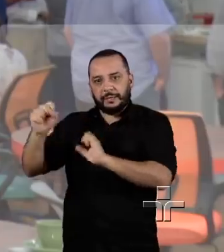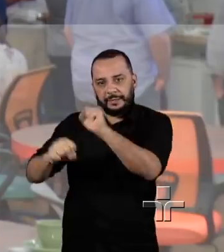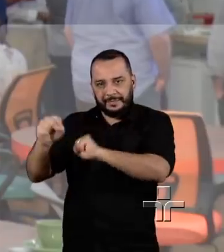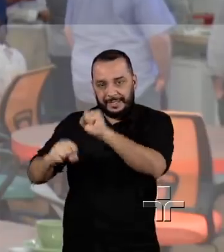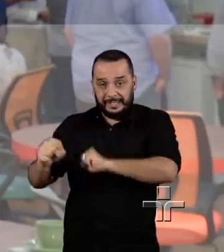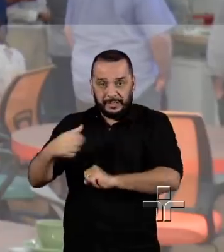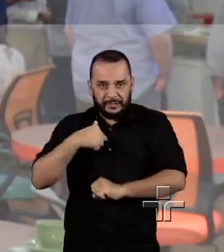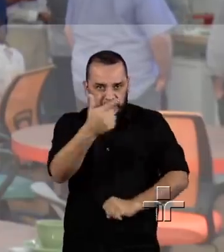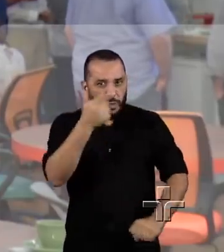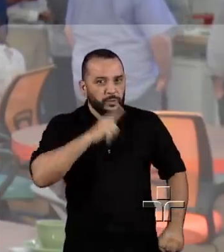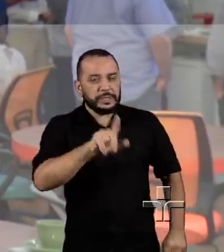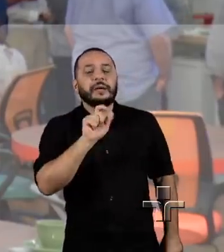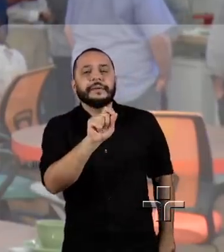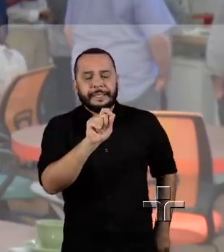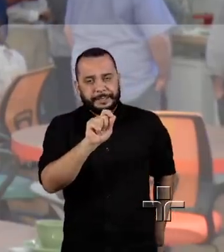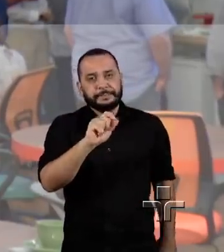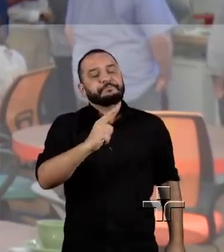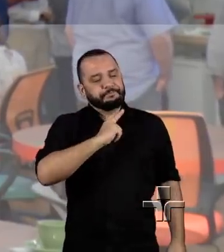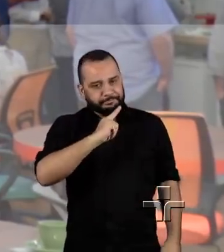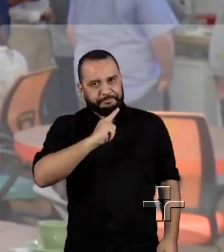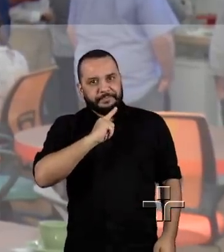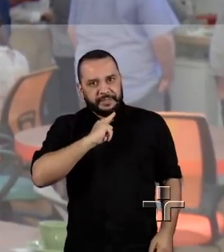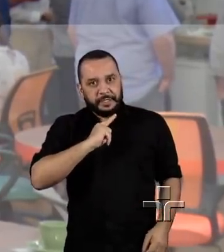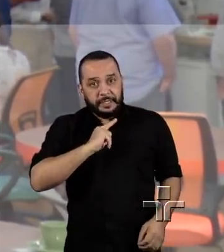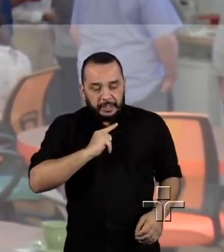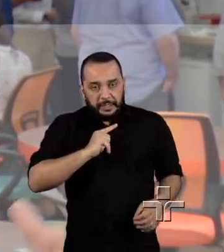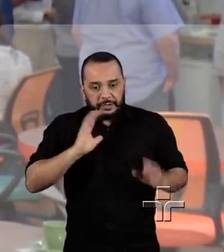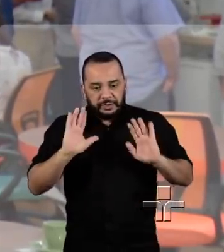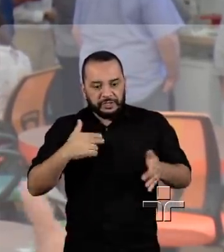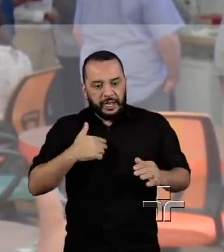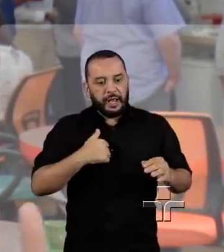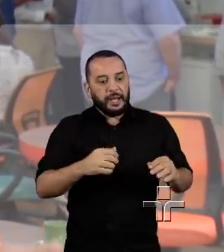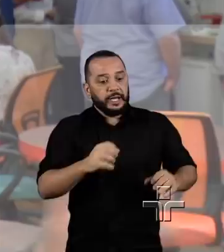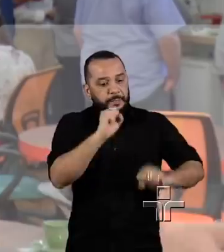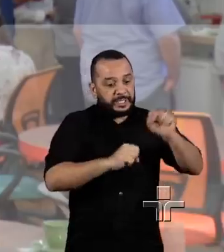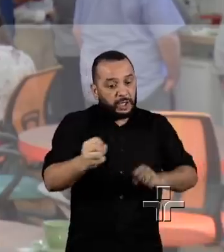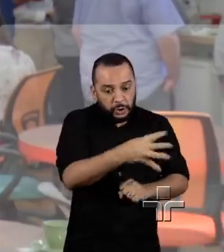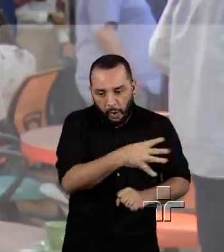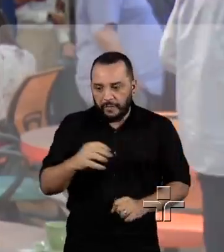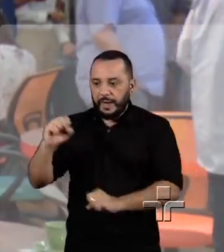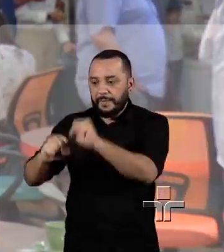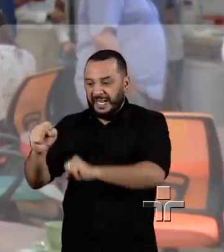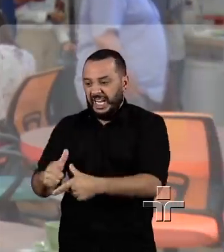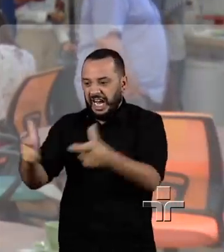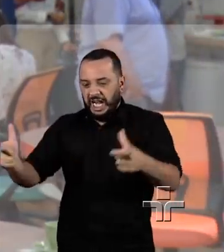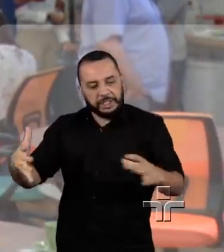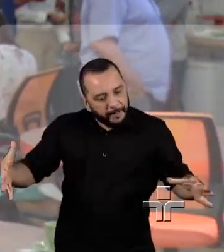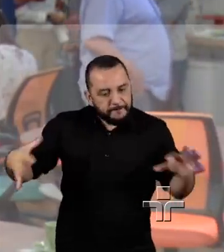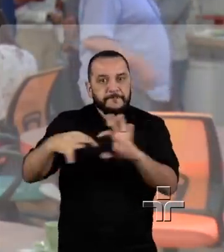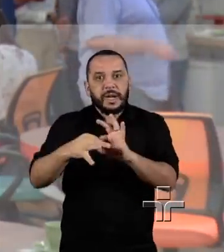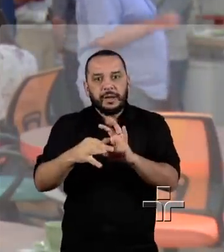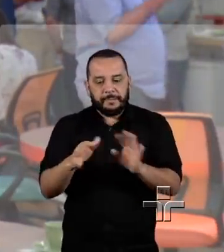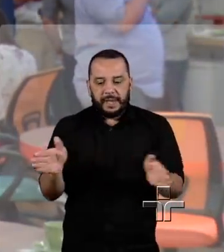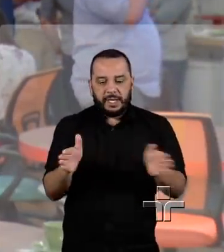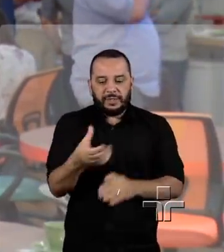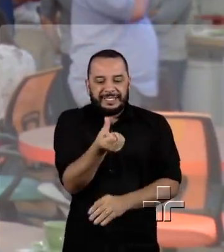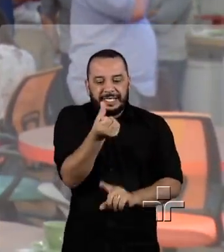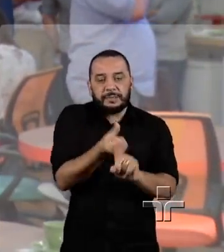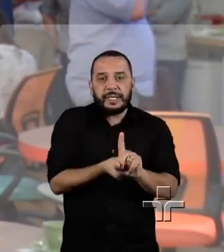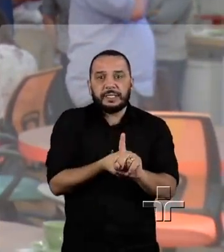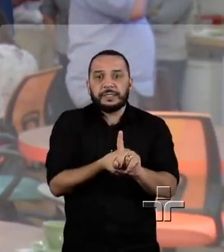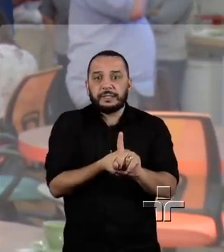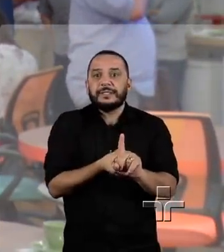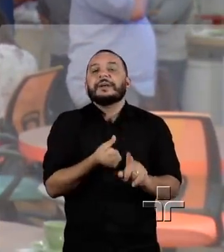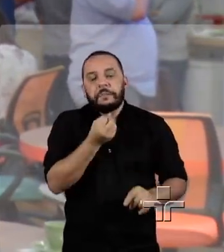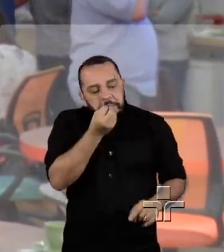Você consegue, via esse programa de conexão, trazer inovações em 20 frentes num período aí de 6 meses. Então isso traz